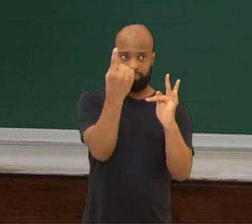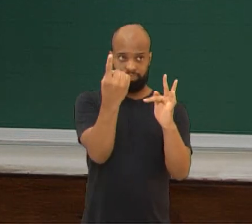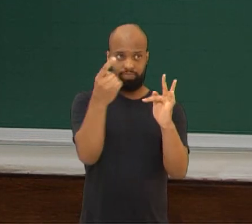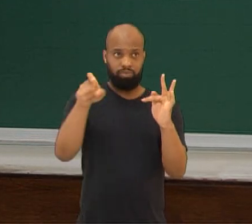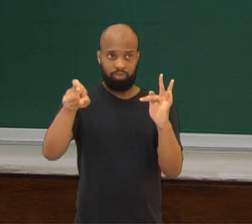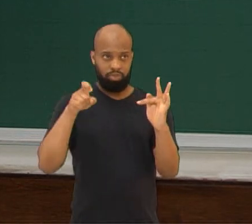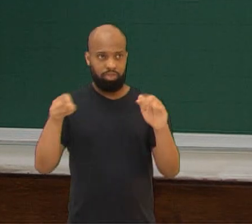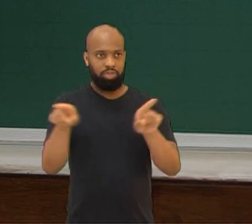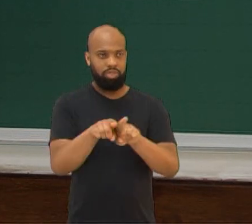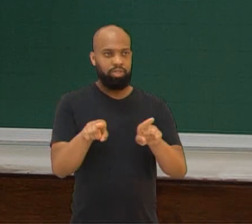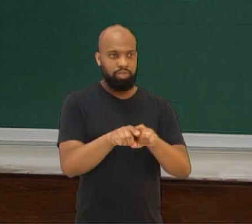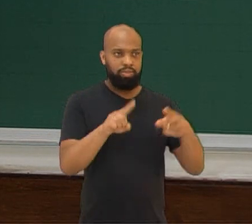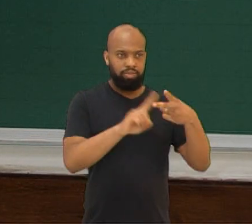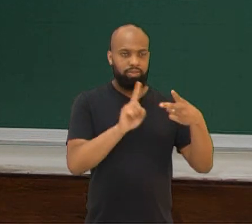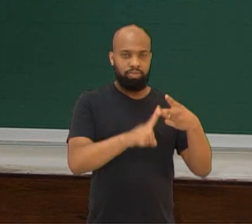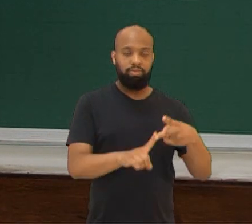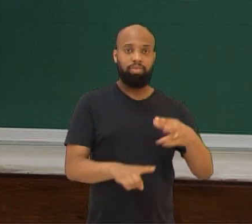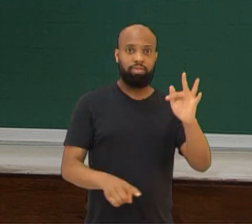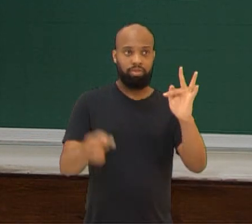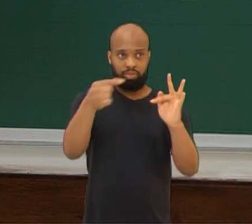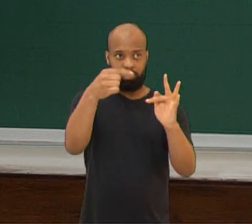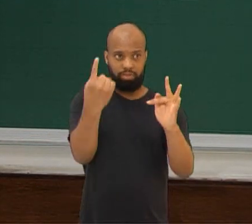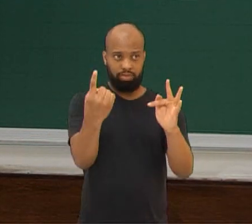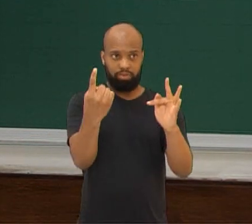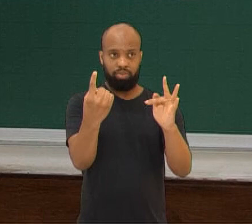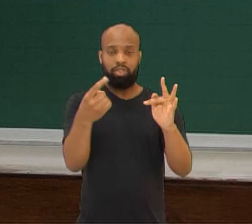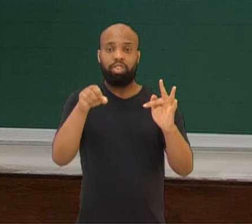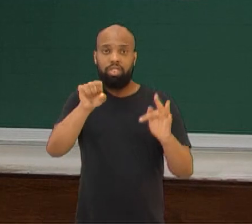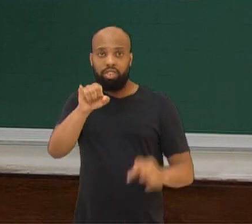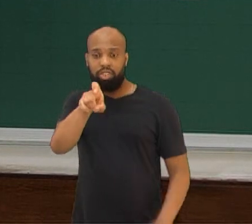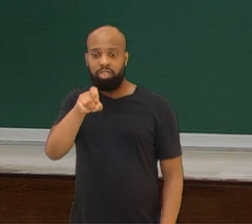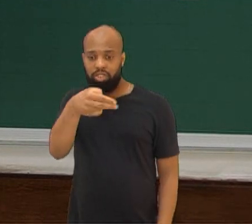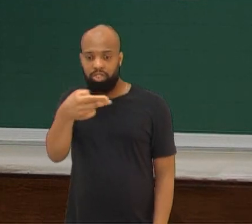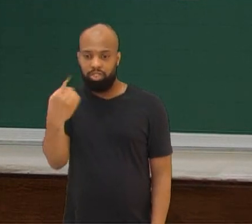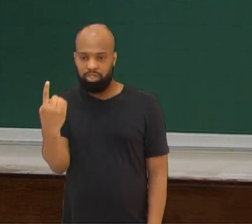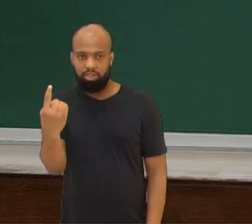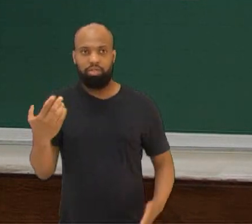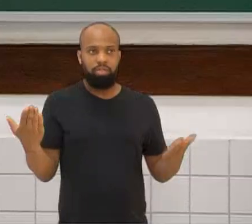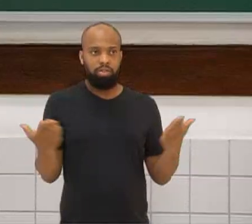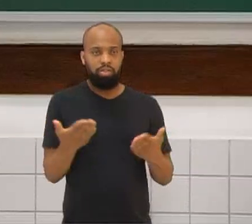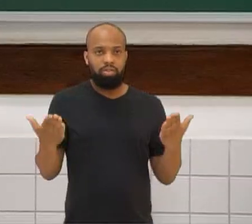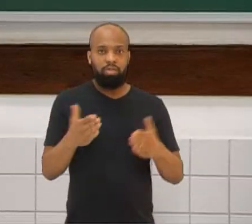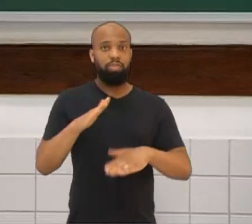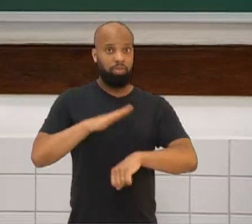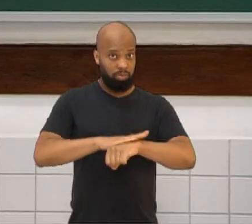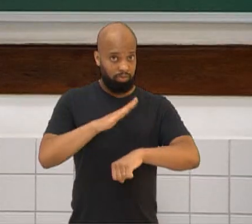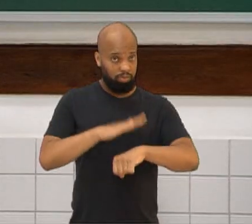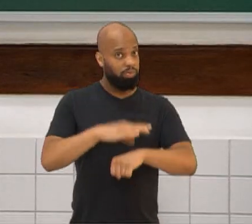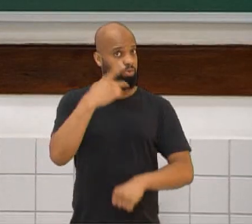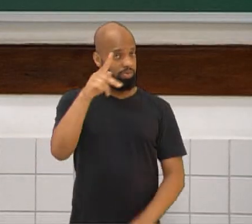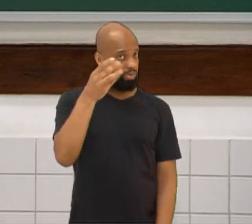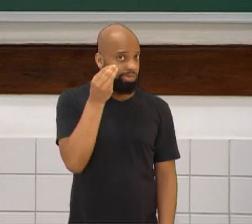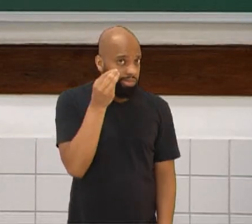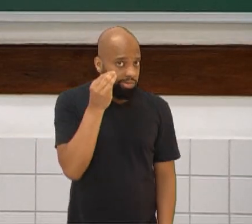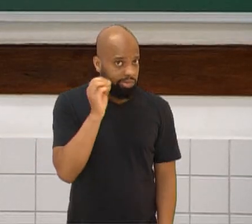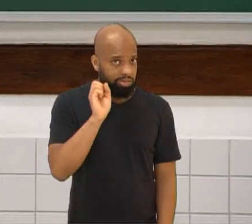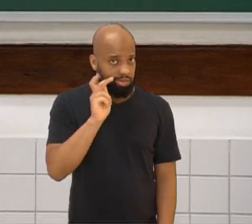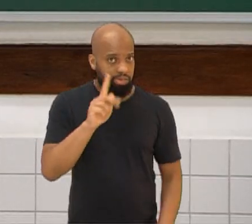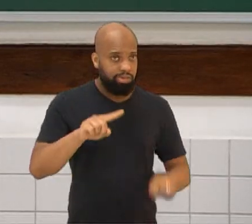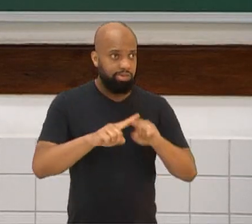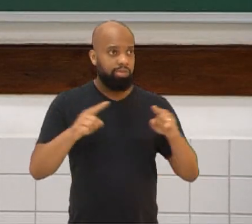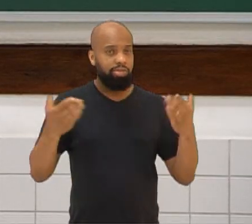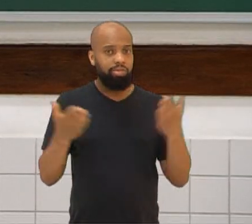e b, a função inversa quando x vale 1. Pessoal, aqui volto a falar aquilo que a professora sempre